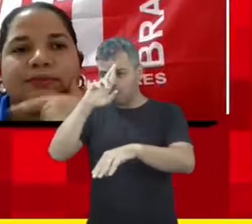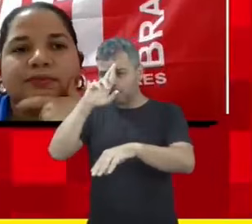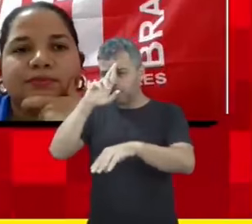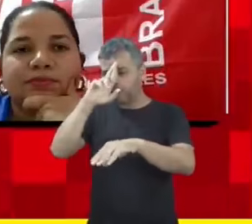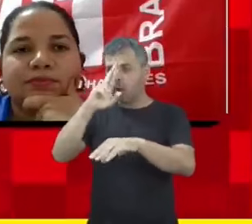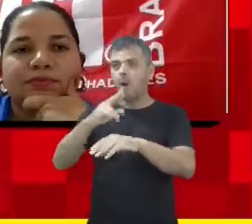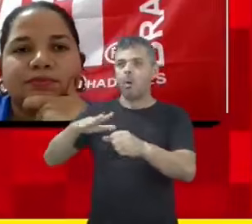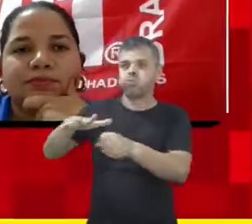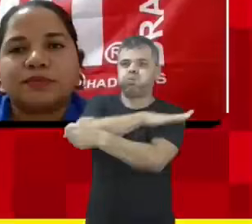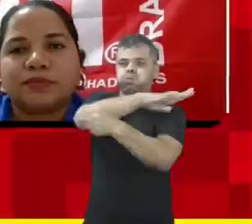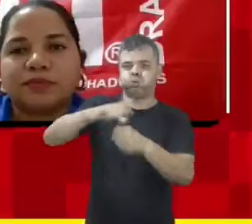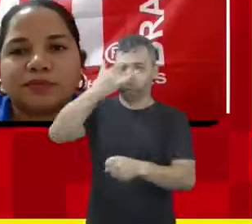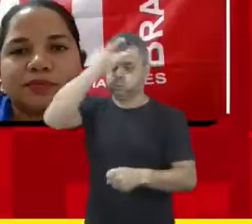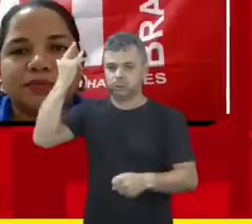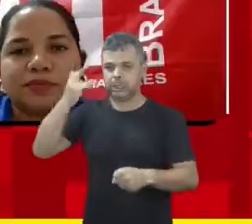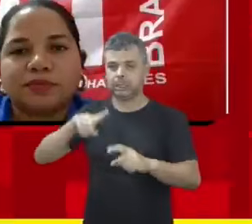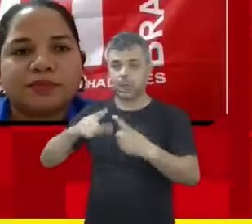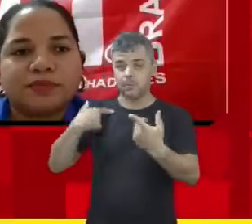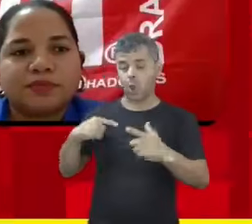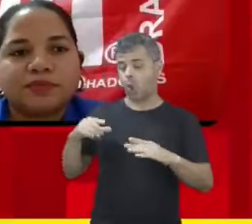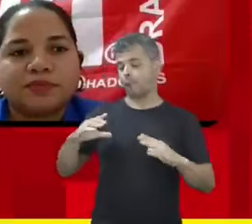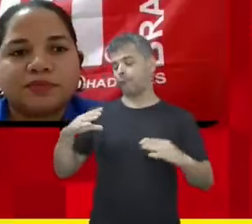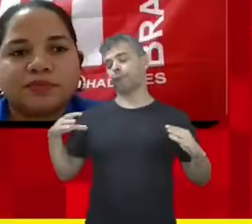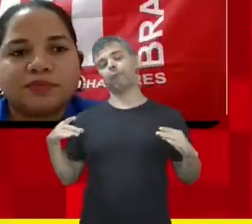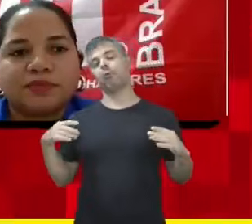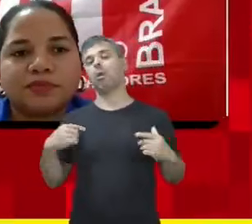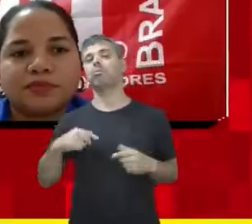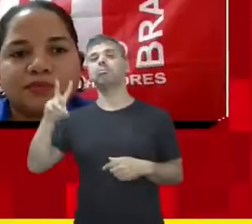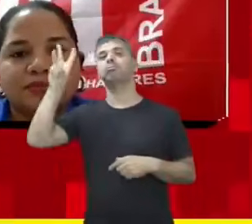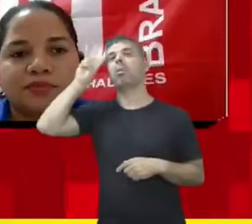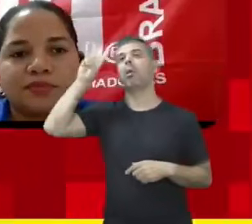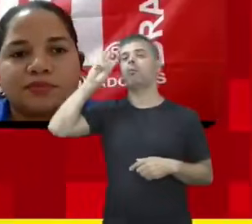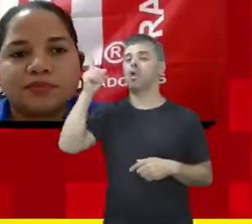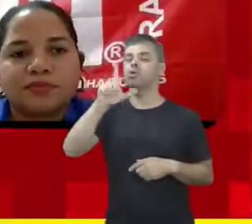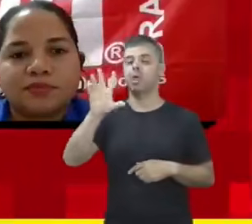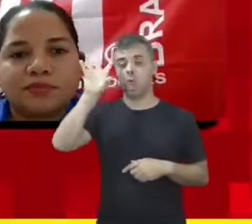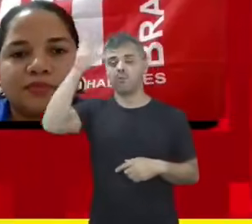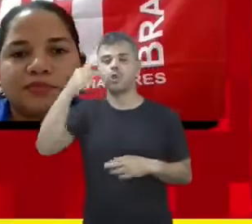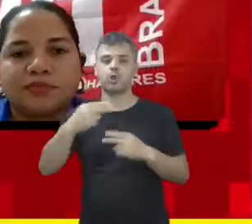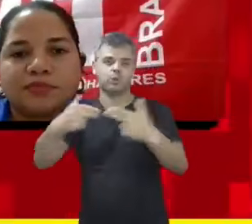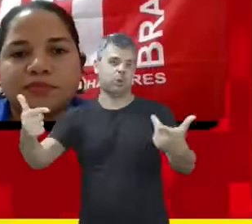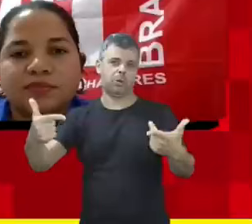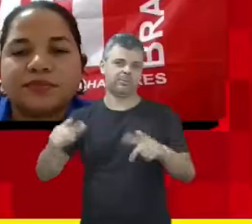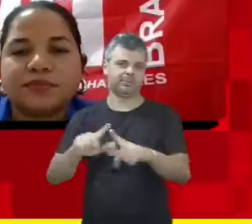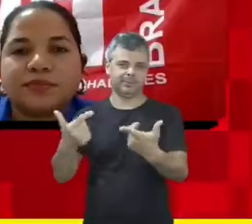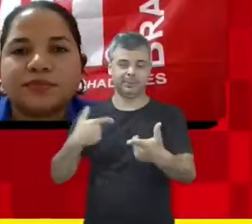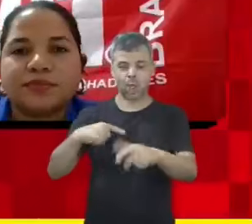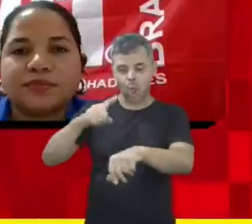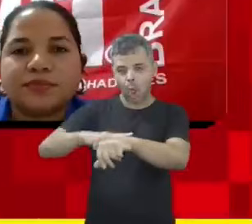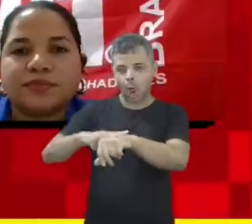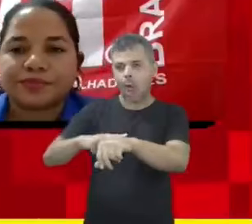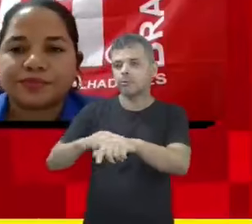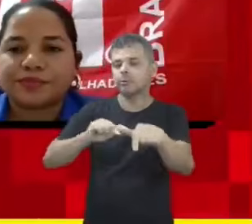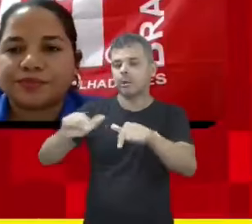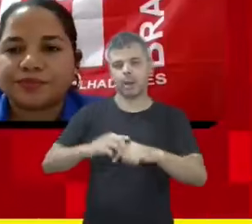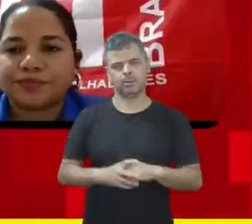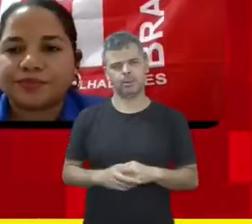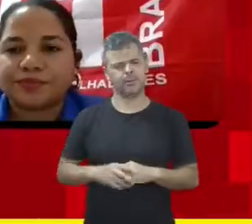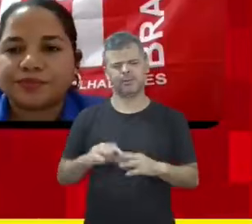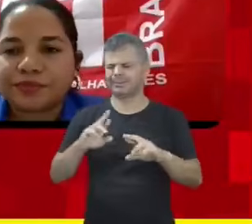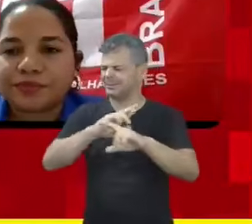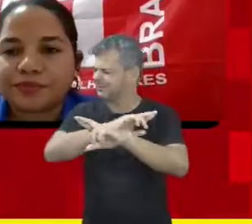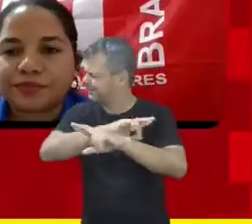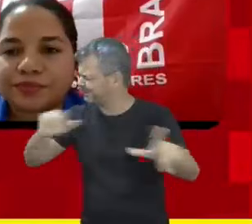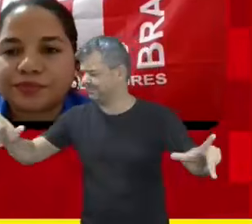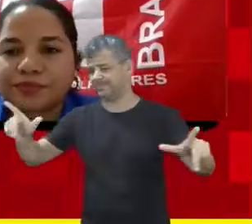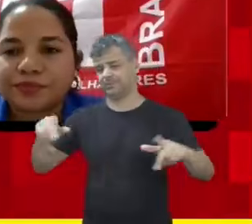problemas. Lá não. Às vezes o seu dia de folga é em plena terça-feira, você consegue resolver tudo que você tem para resolver em horário comercial. Isso faz total